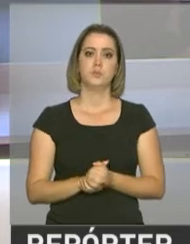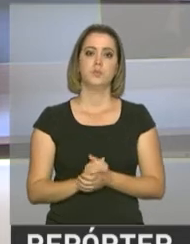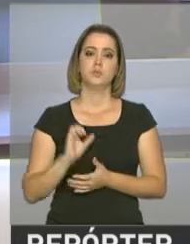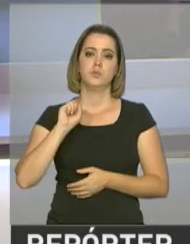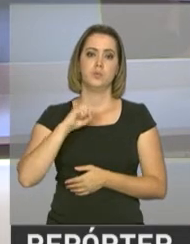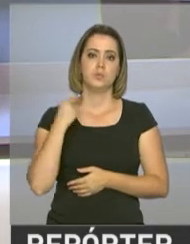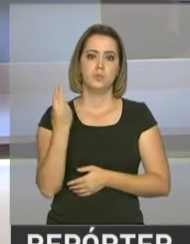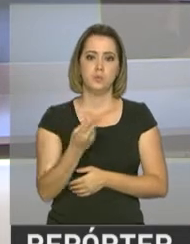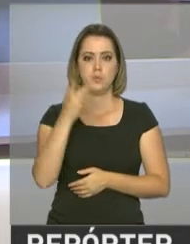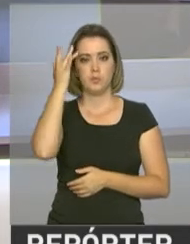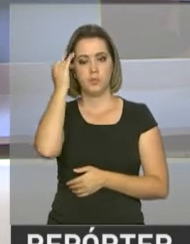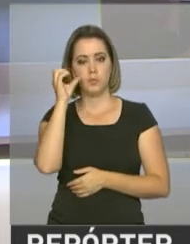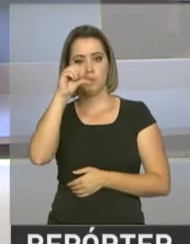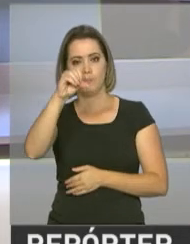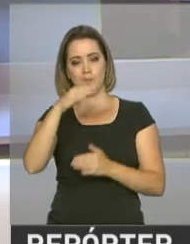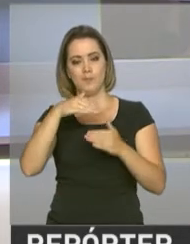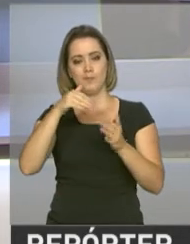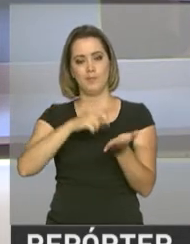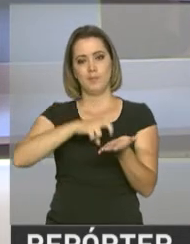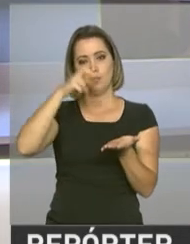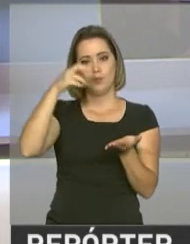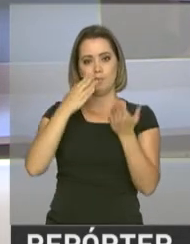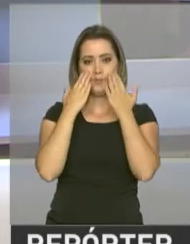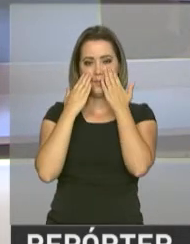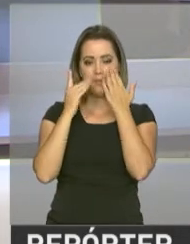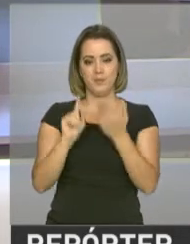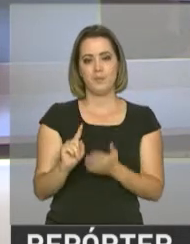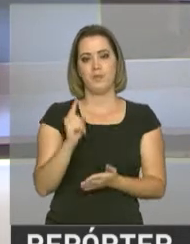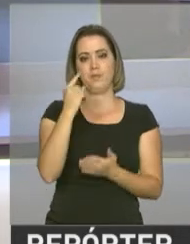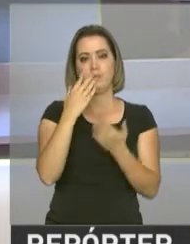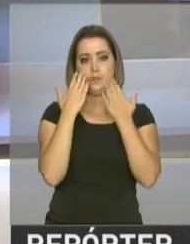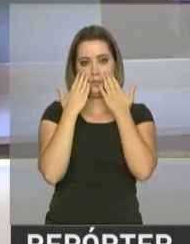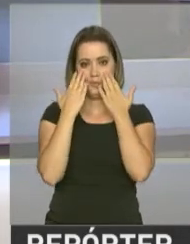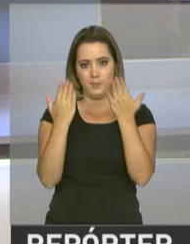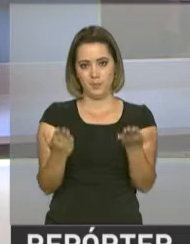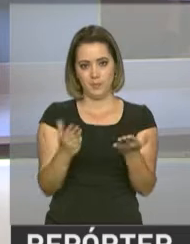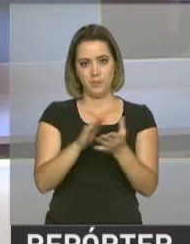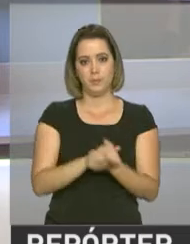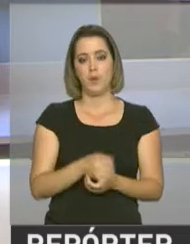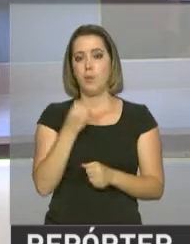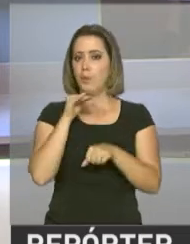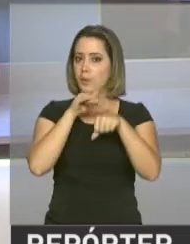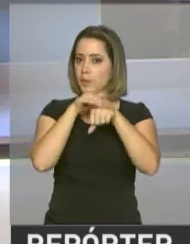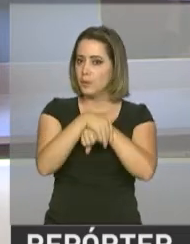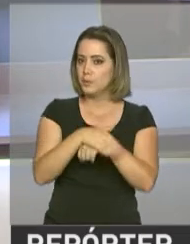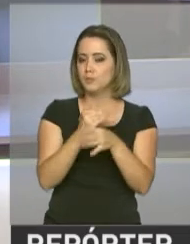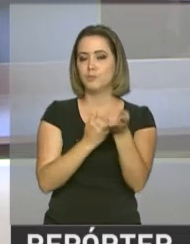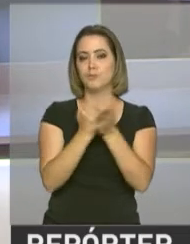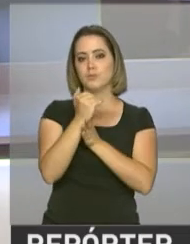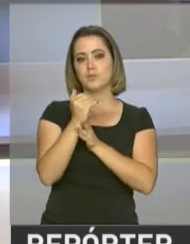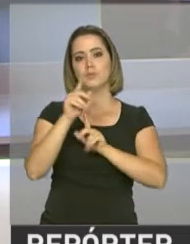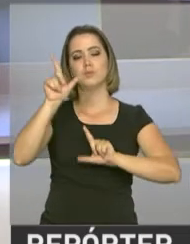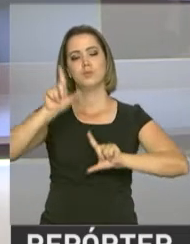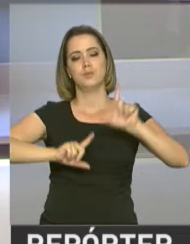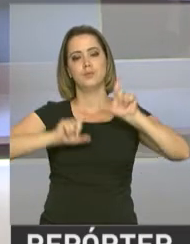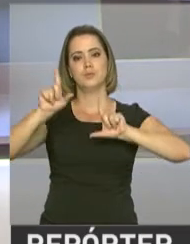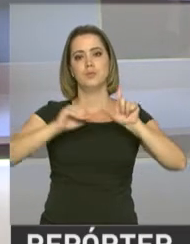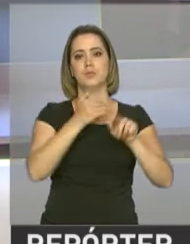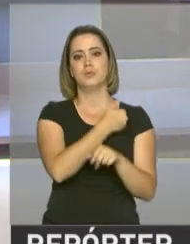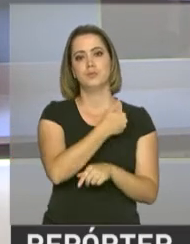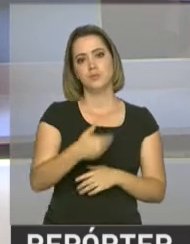informações ou amanhã, às 9 da manhã, na primeira edição do Repórter NBR. Uma ótima noite para você. Continue com a